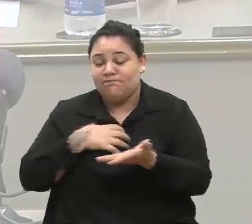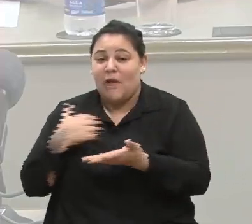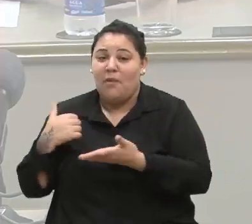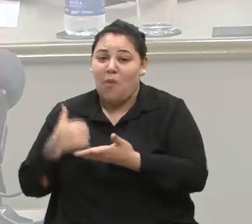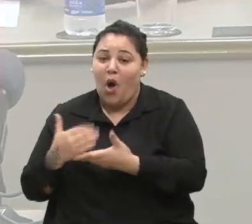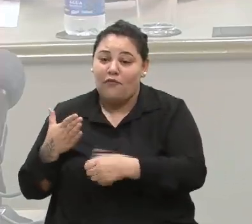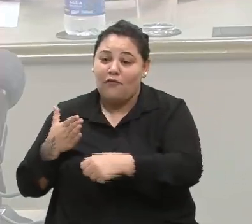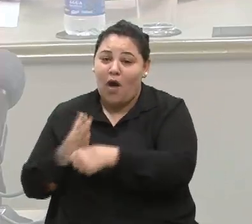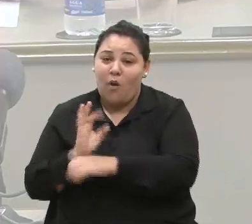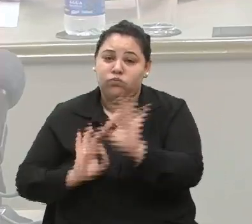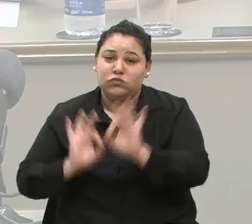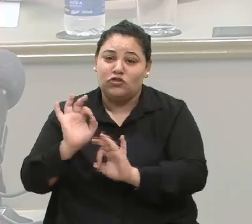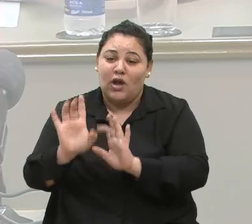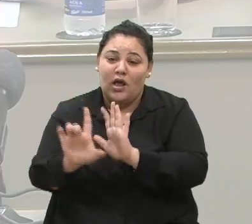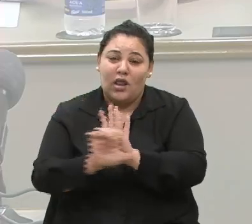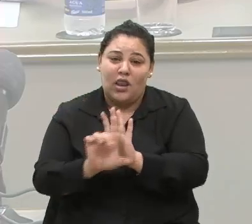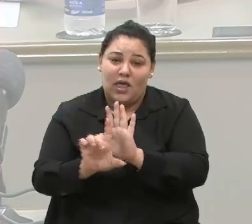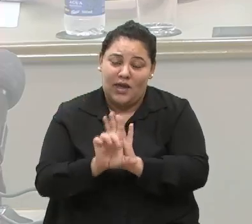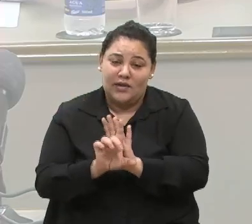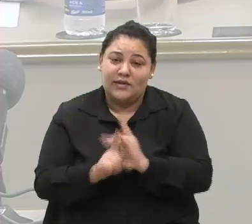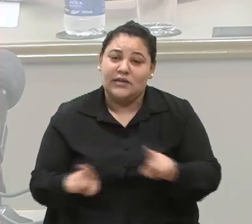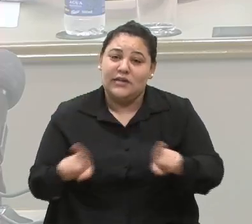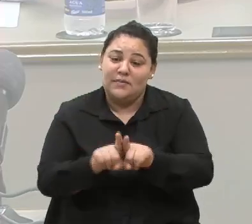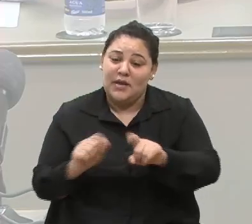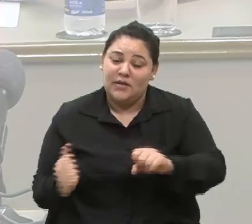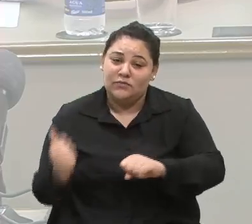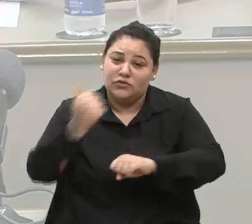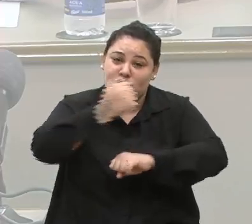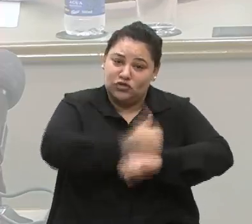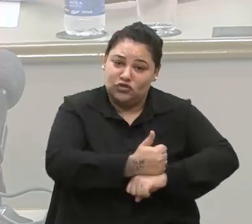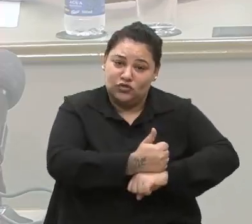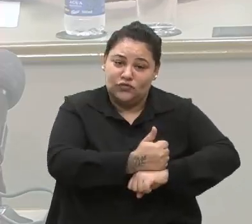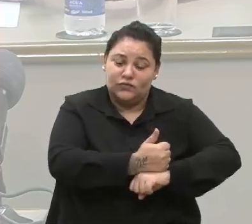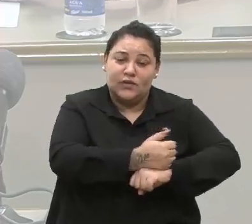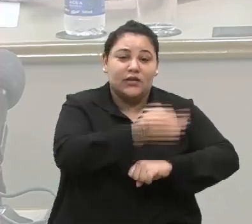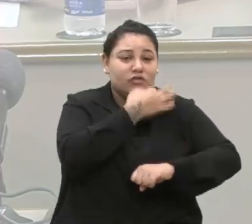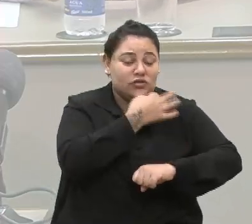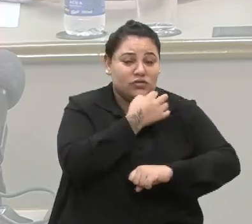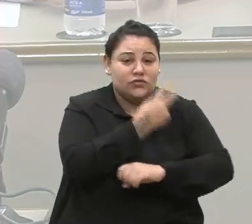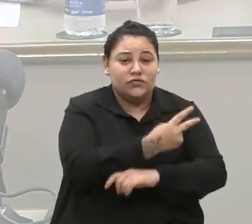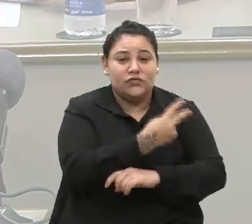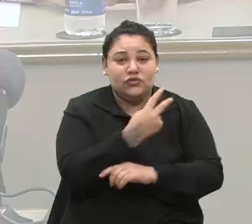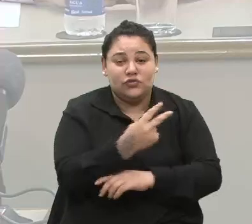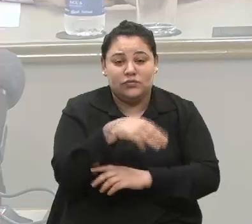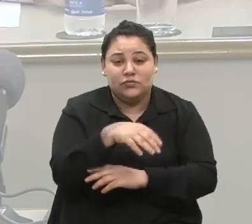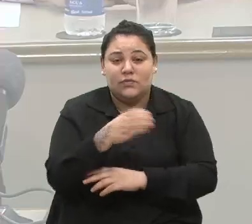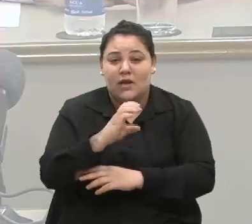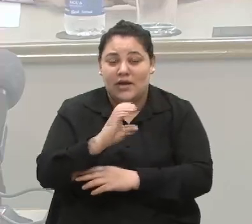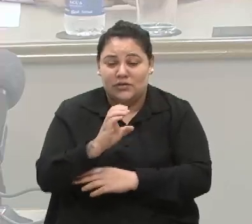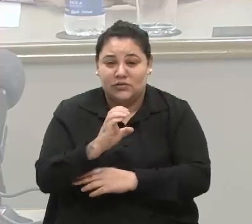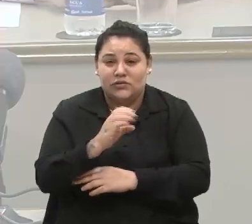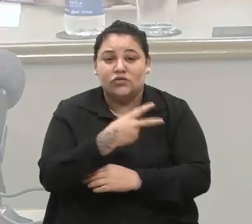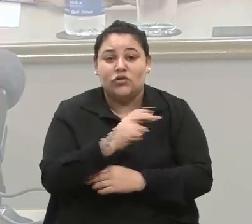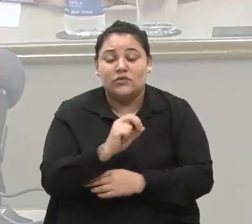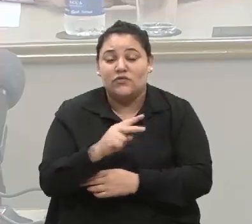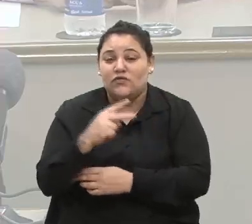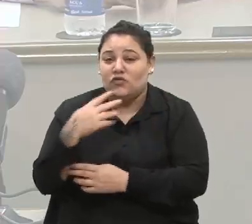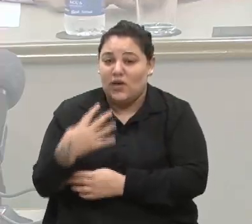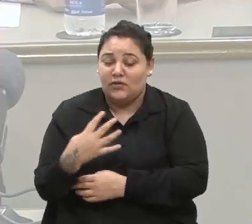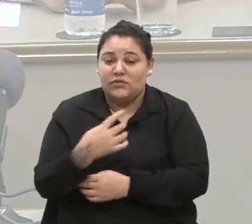ao projeto de lei e seu substitutivo. Caxias do Sul, 22 de março de